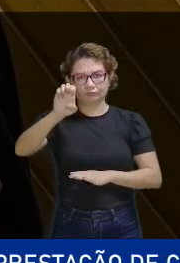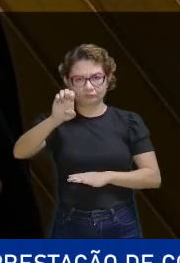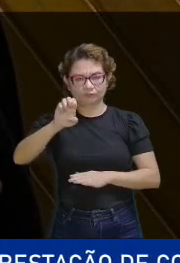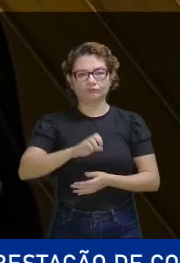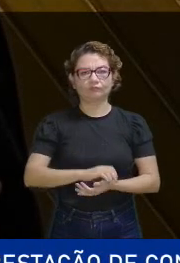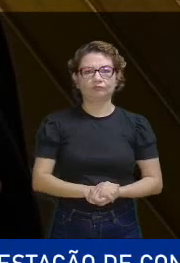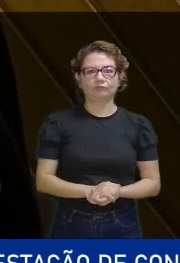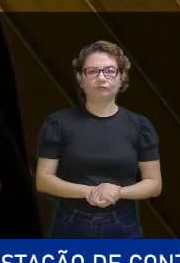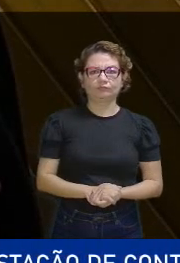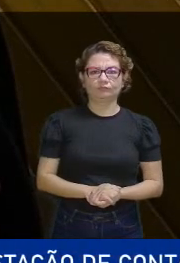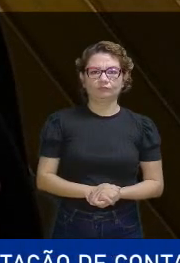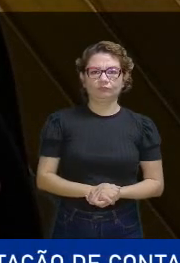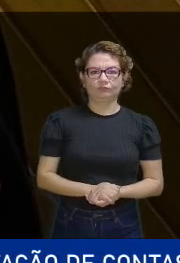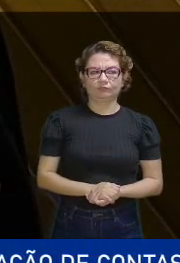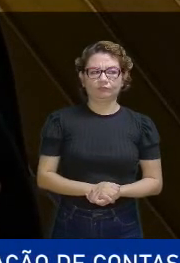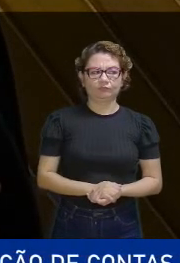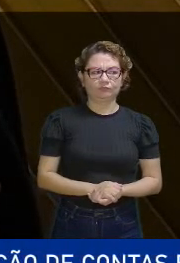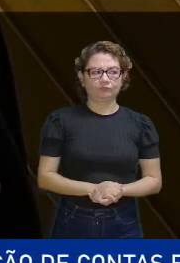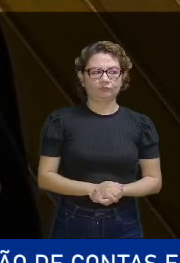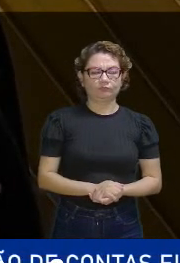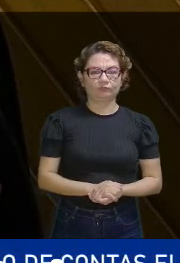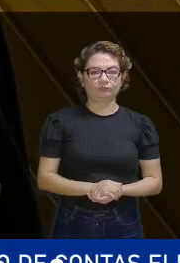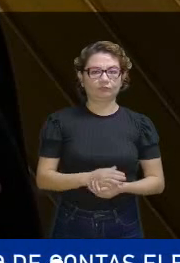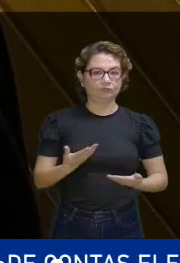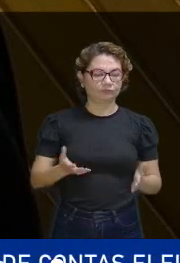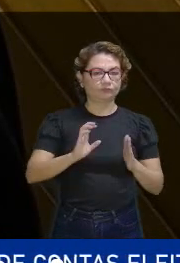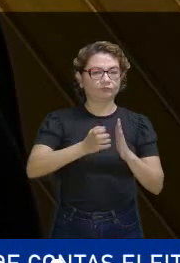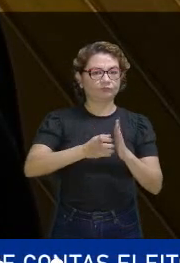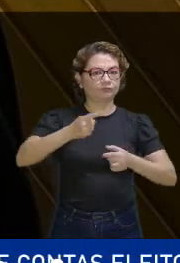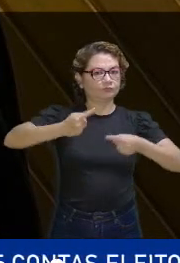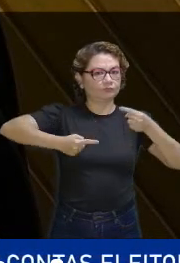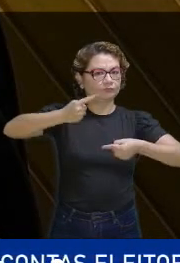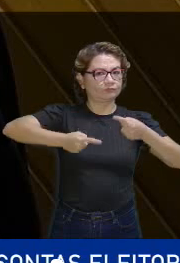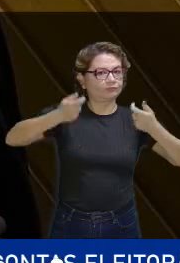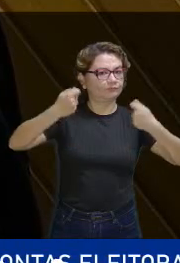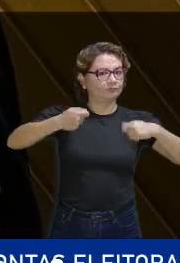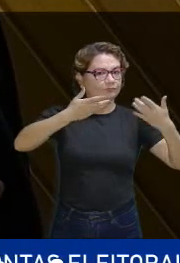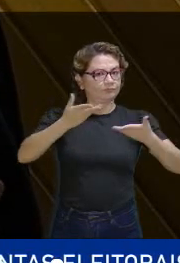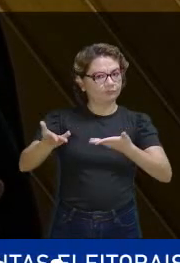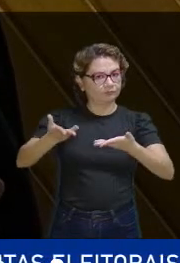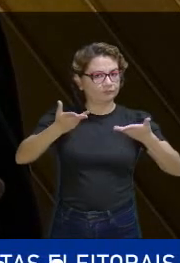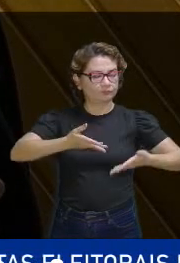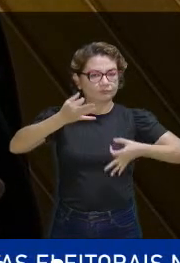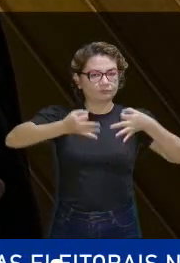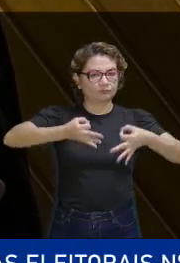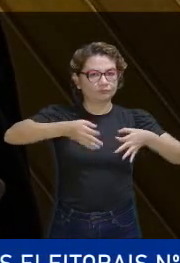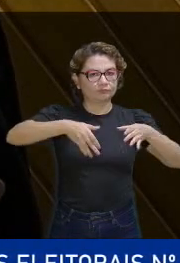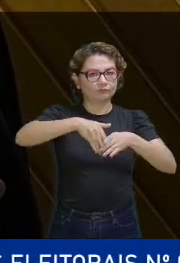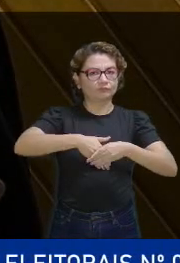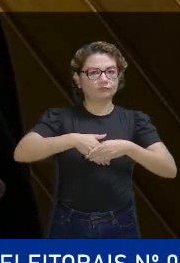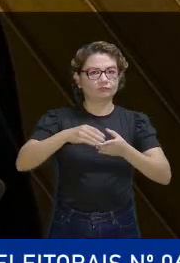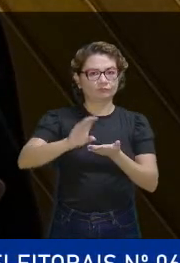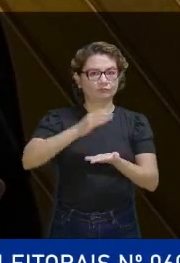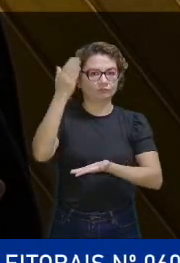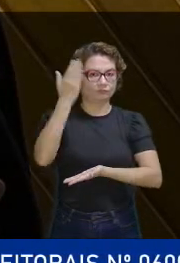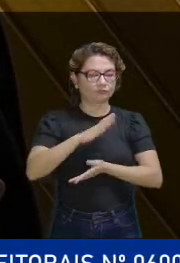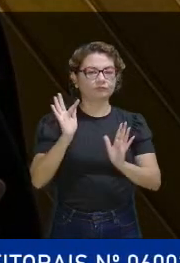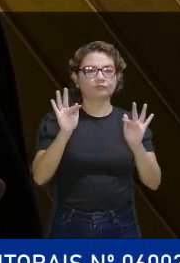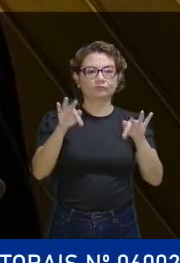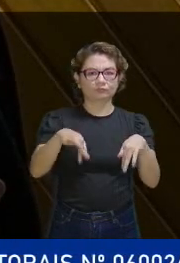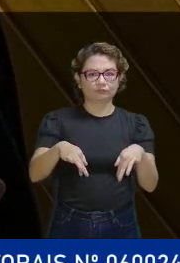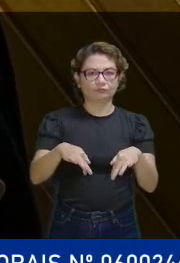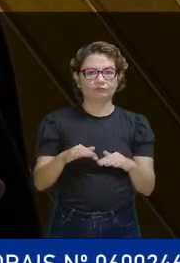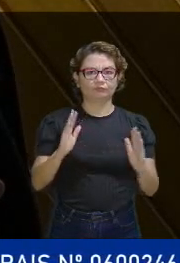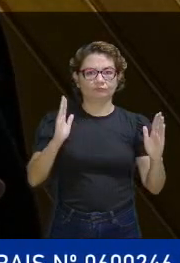inferior, 16 e 4, 23 de 4 de 2005, 28ª Sessão Judiciária Ordinária do TREP. Na barra de rolagem